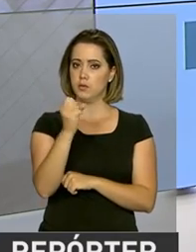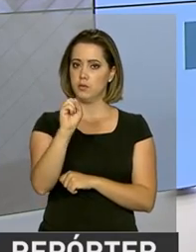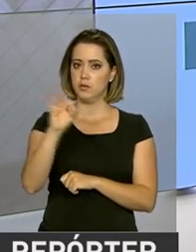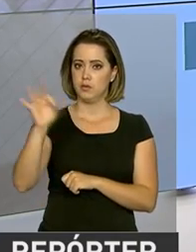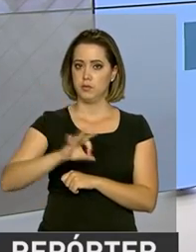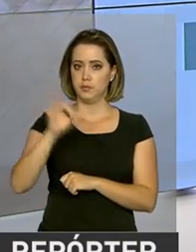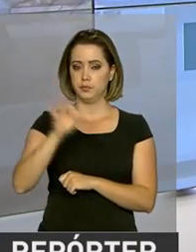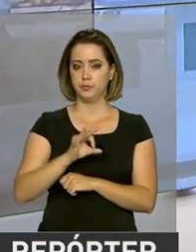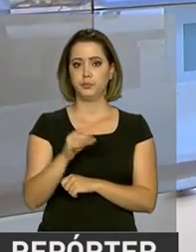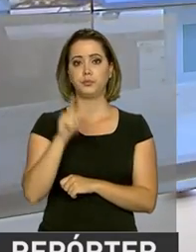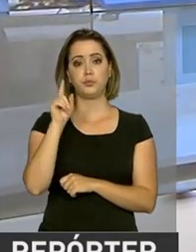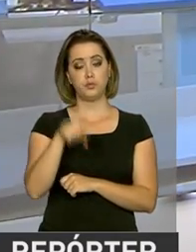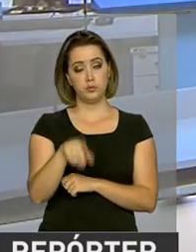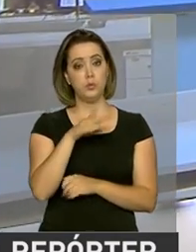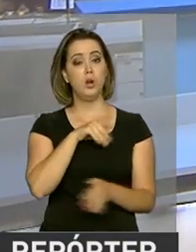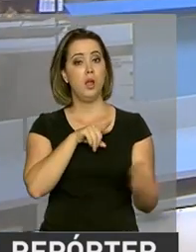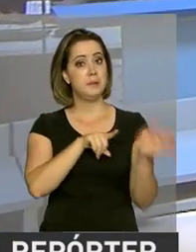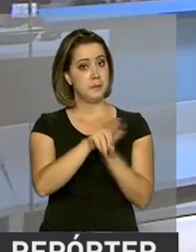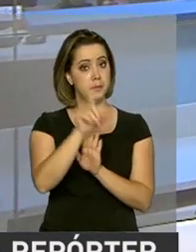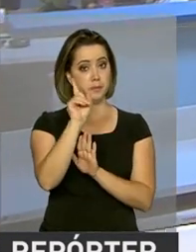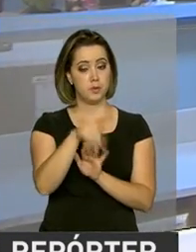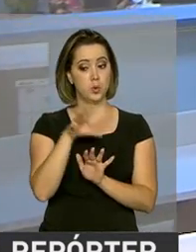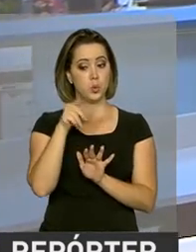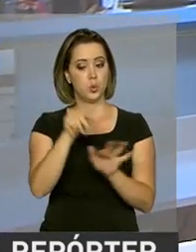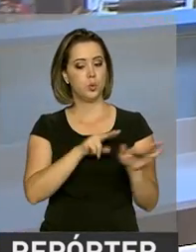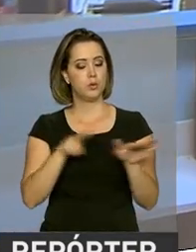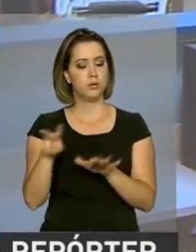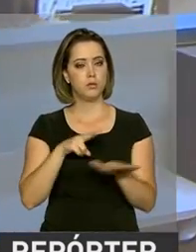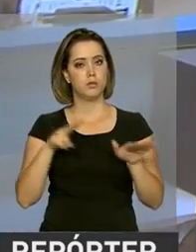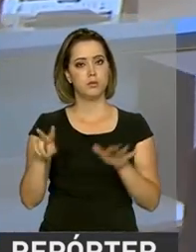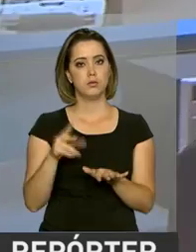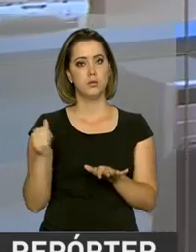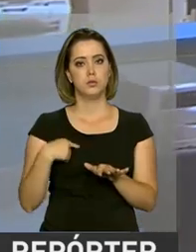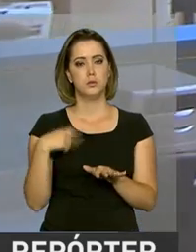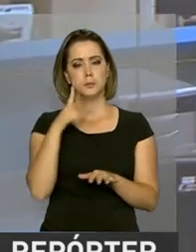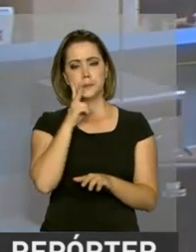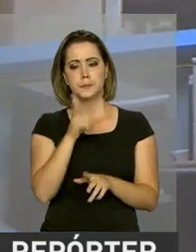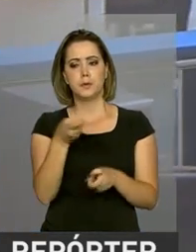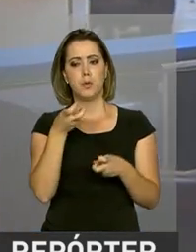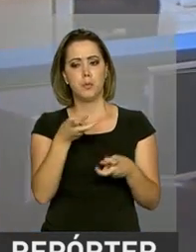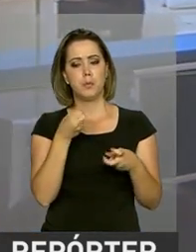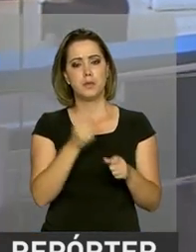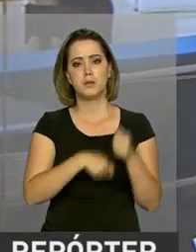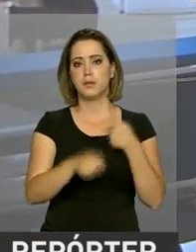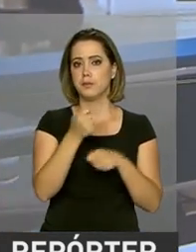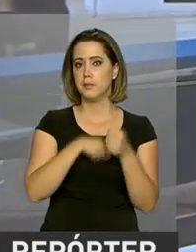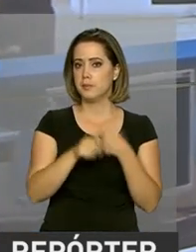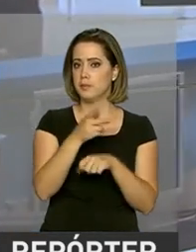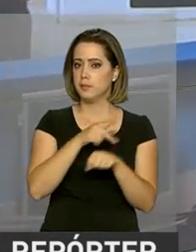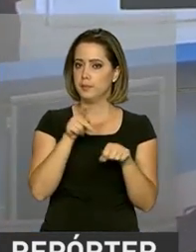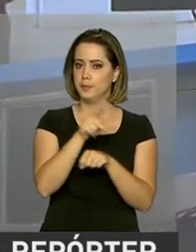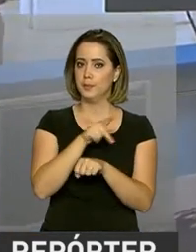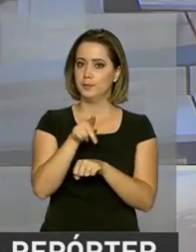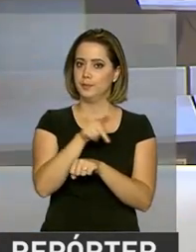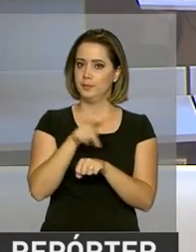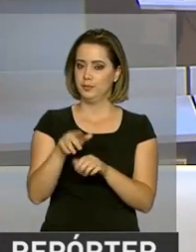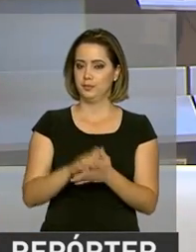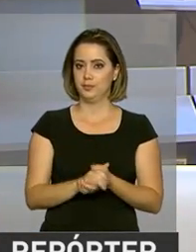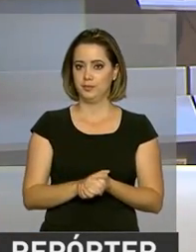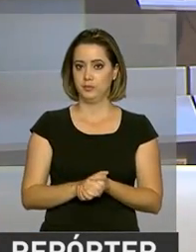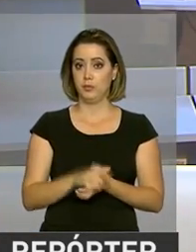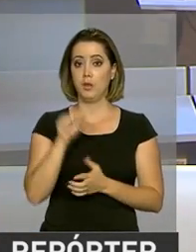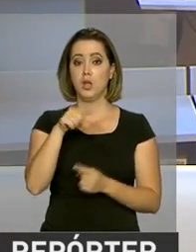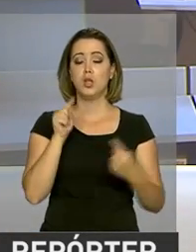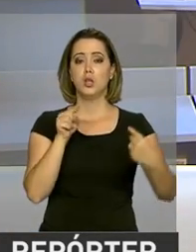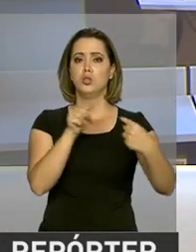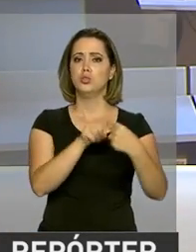por o boletim Focus é divulgado toda semana com a atualização das projeções para a economia do país e ainda